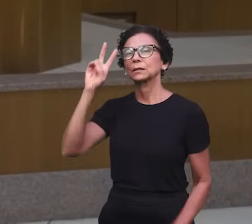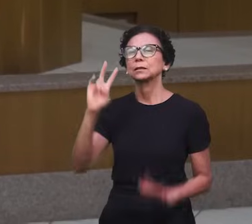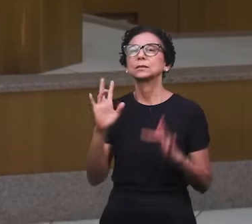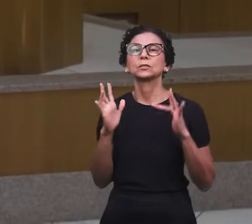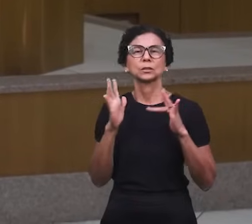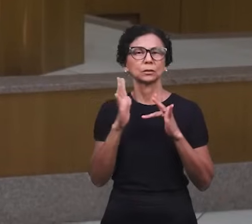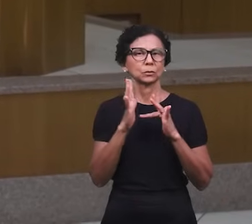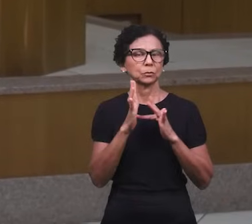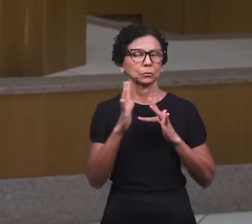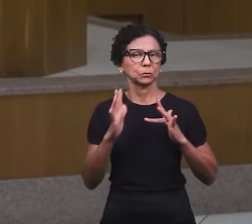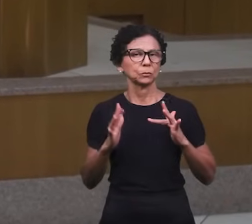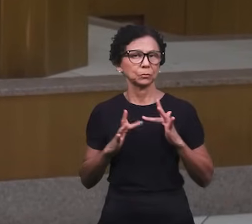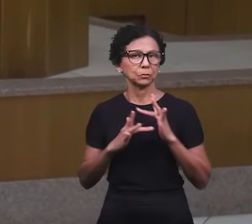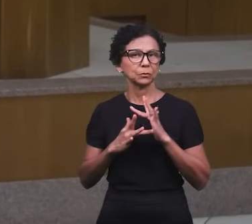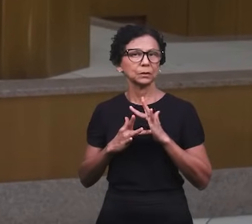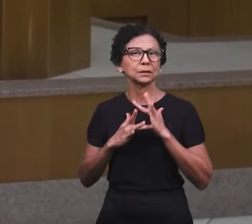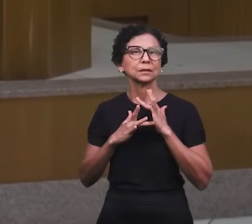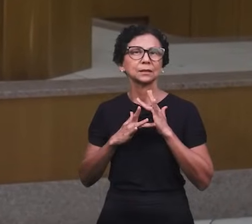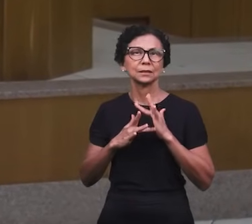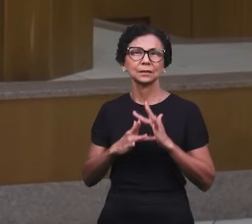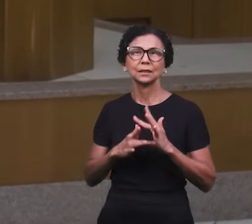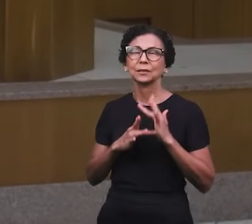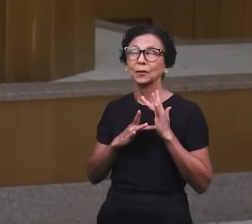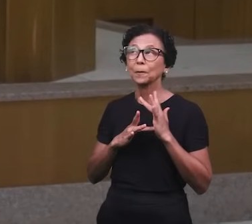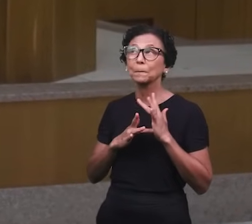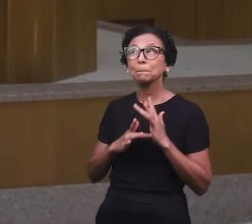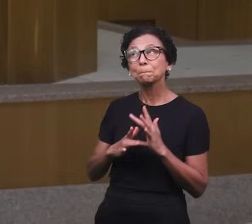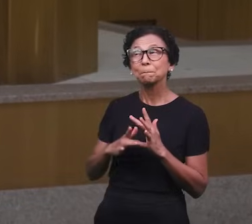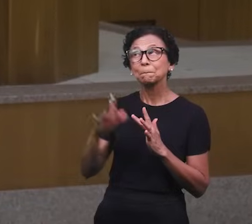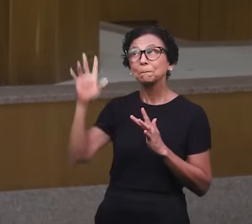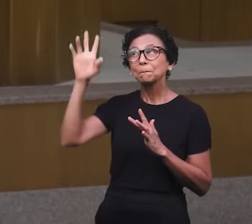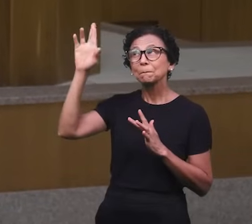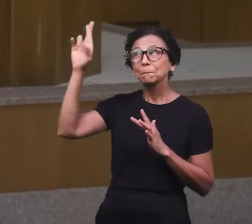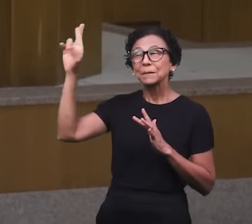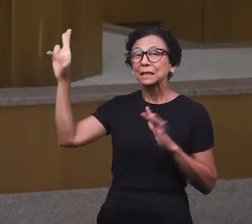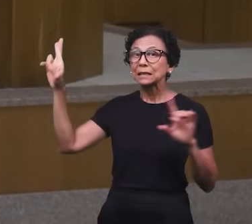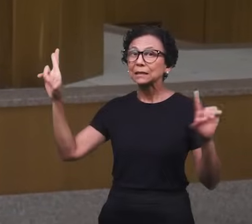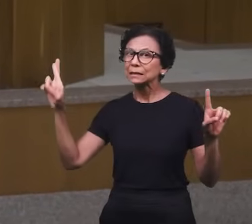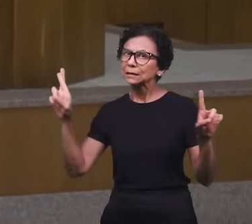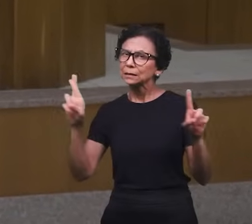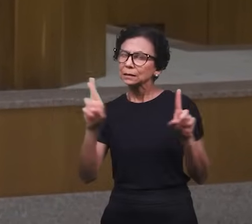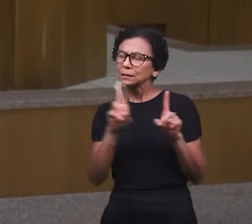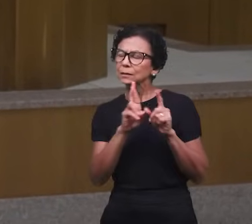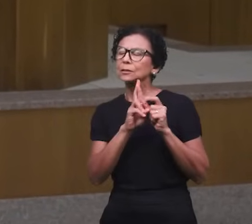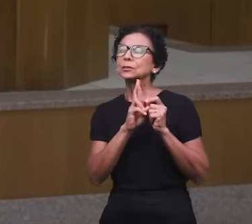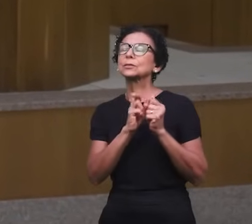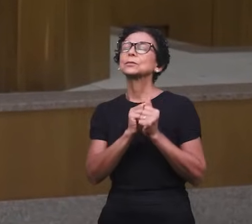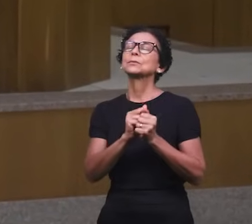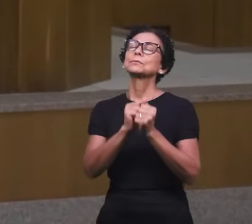lembra que Jesus está contigo.